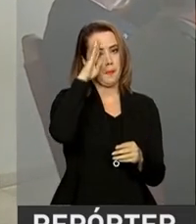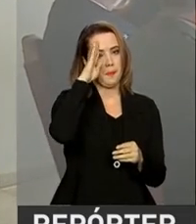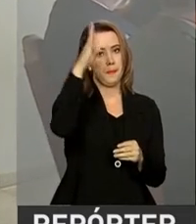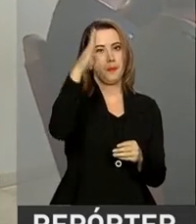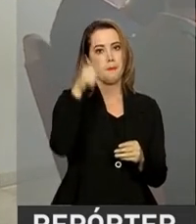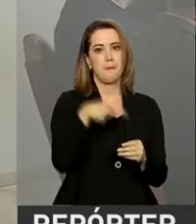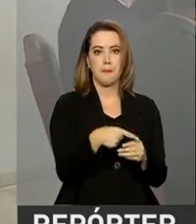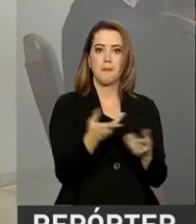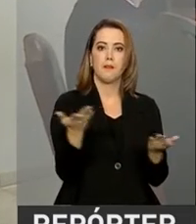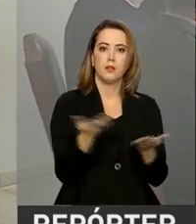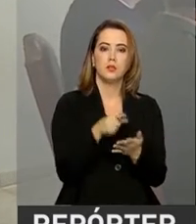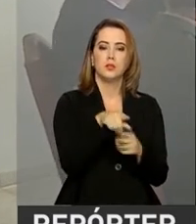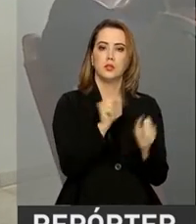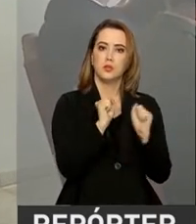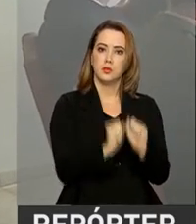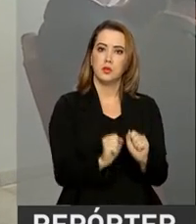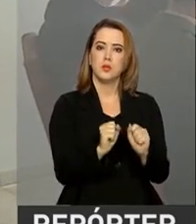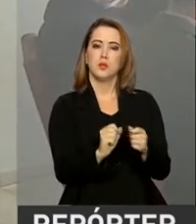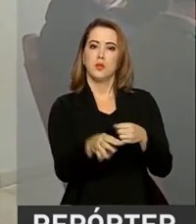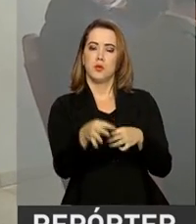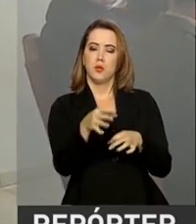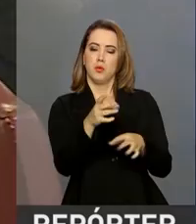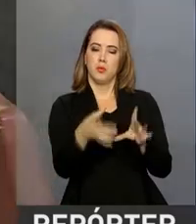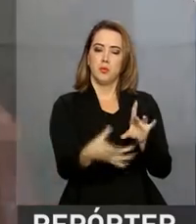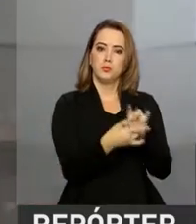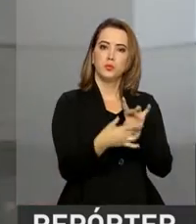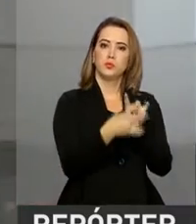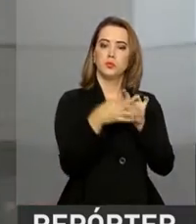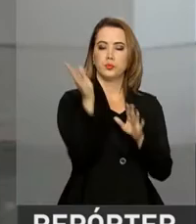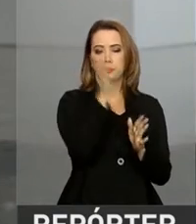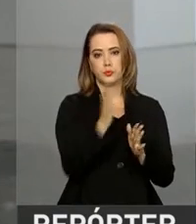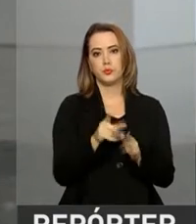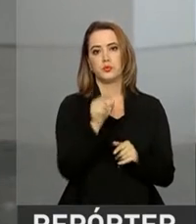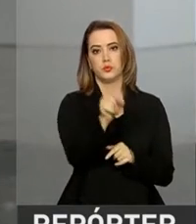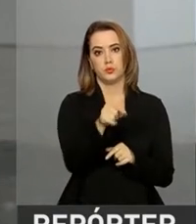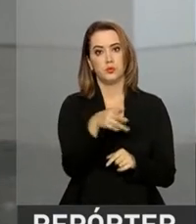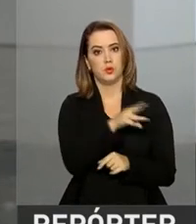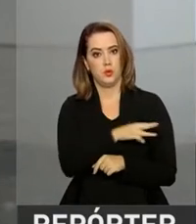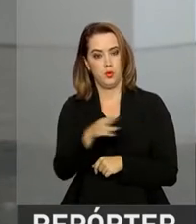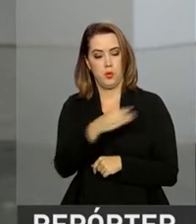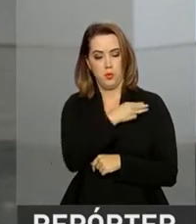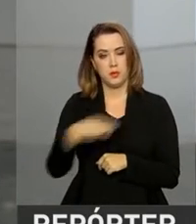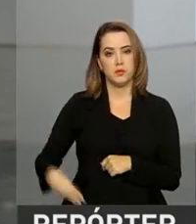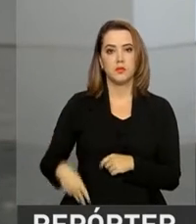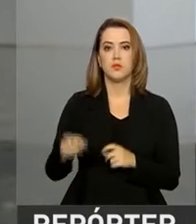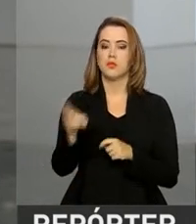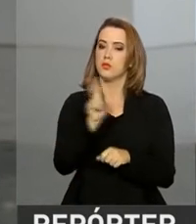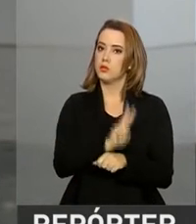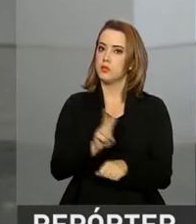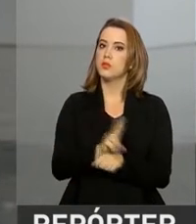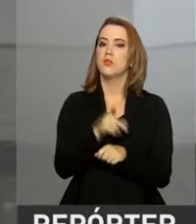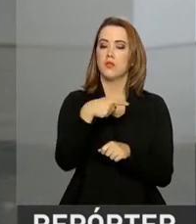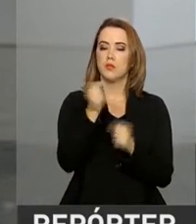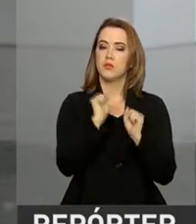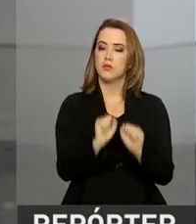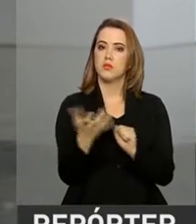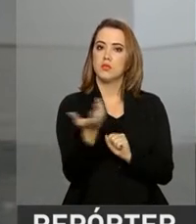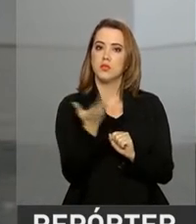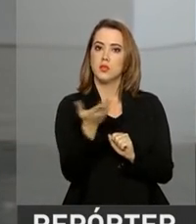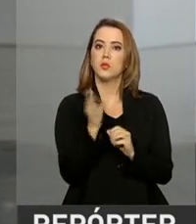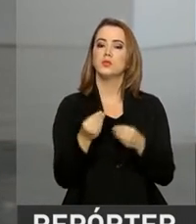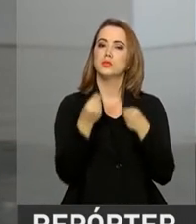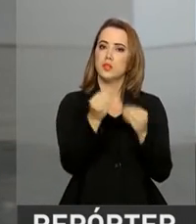reconstitucionalização o país o ministro da defesa afirmou que a medida tenha o papel de assegurar a progressão por mérito na carreira